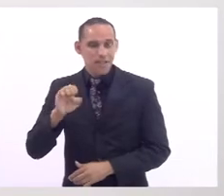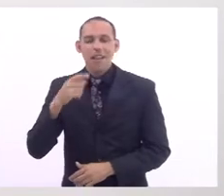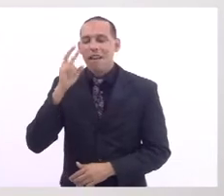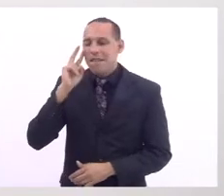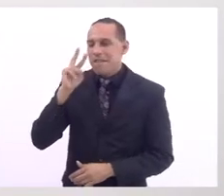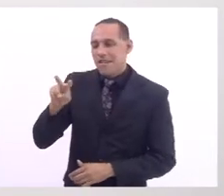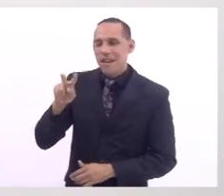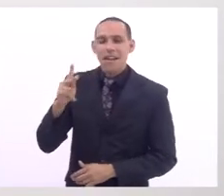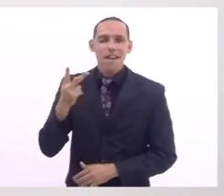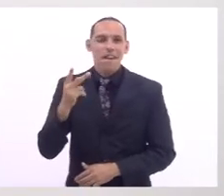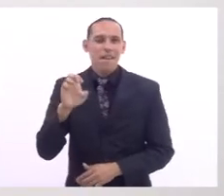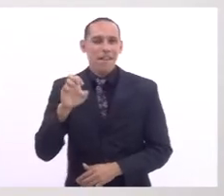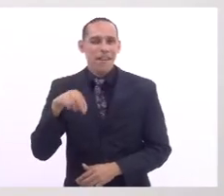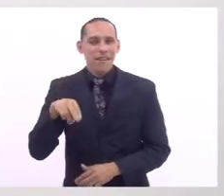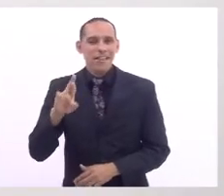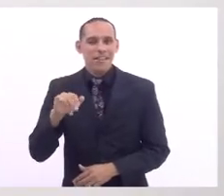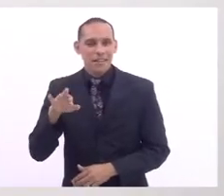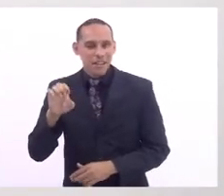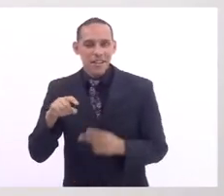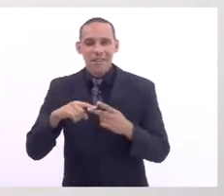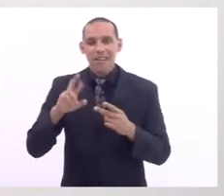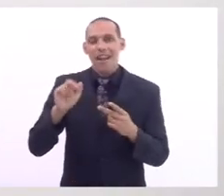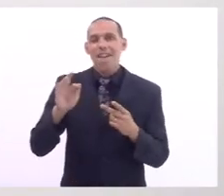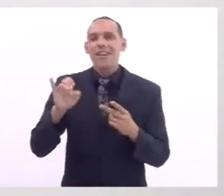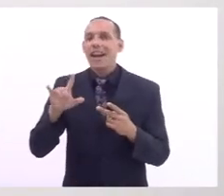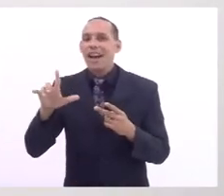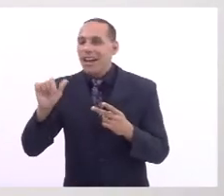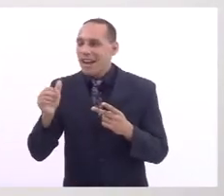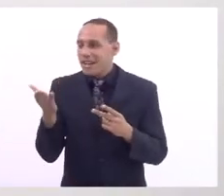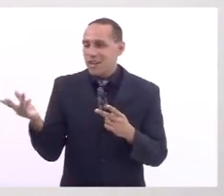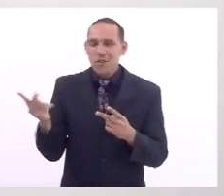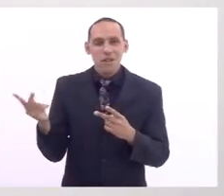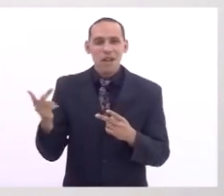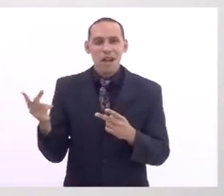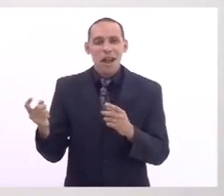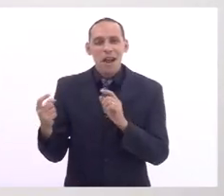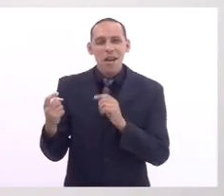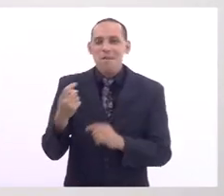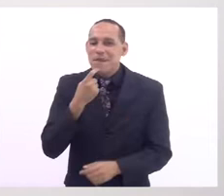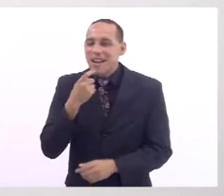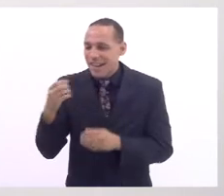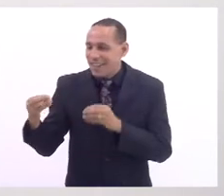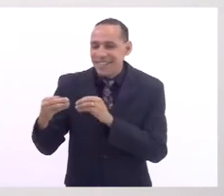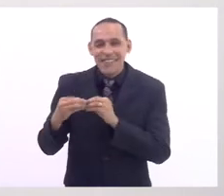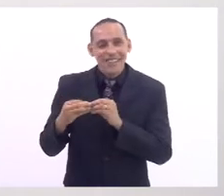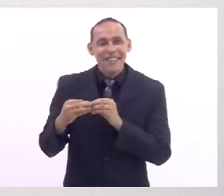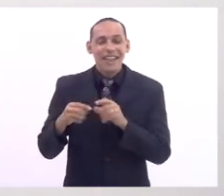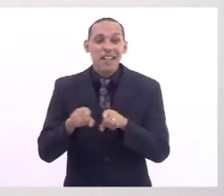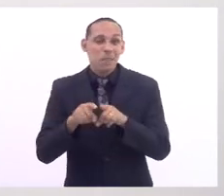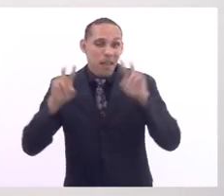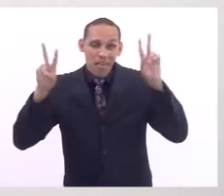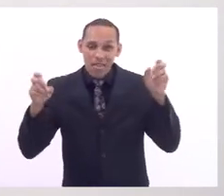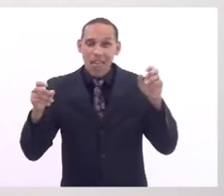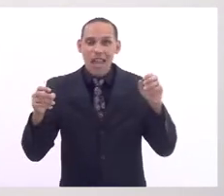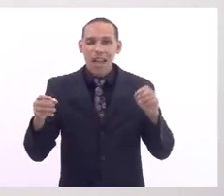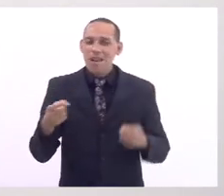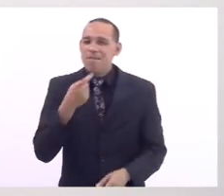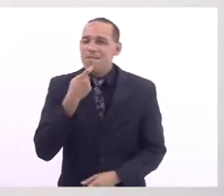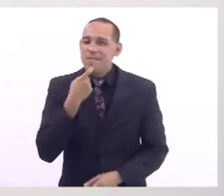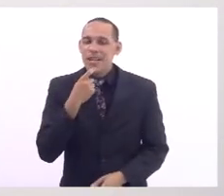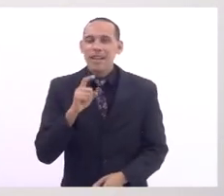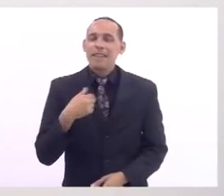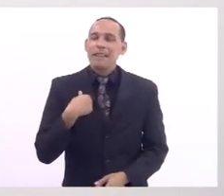Henrique e para Rafaela que nesse momento estão muito próximos de nós nos nós vamos nos temas debatidos nessa casa